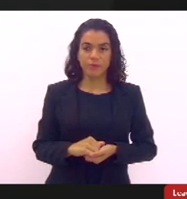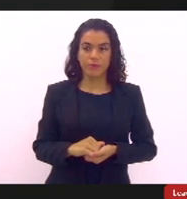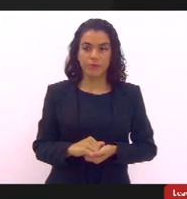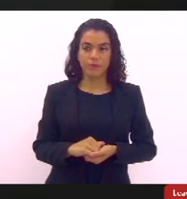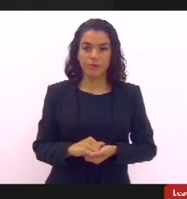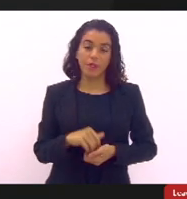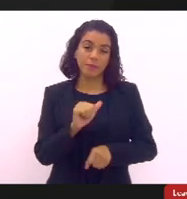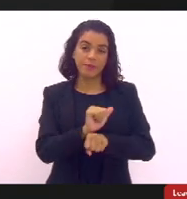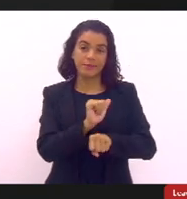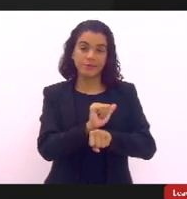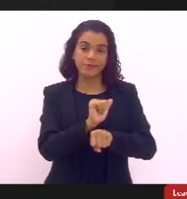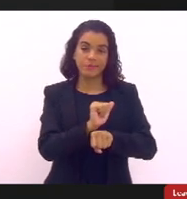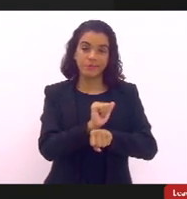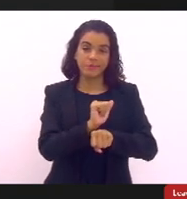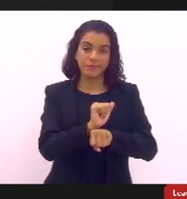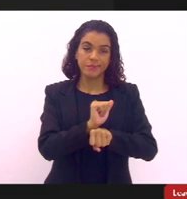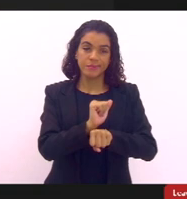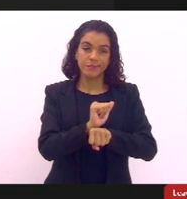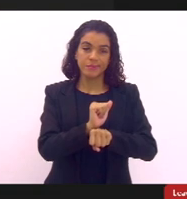Tem que esperar.